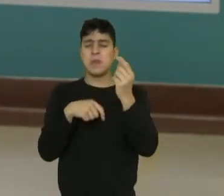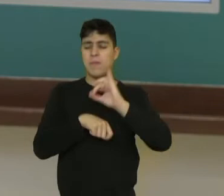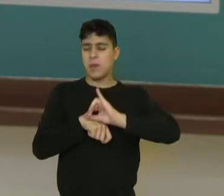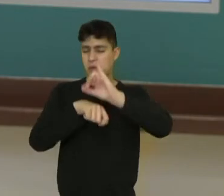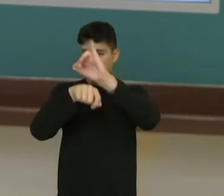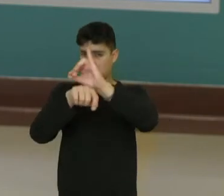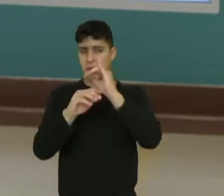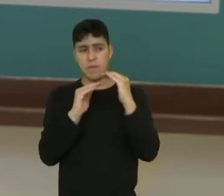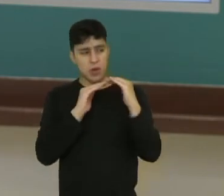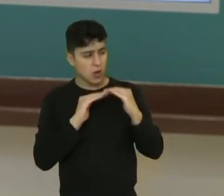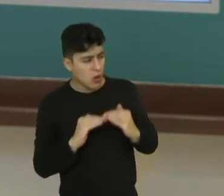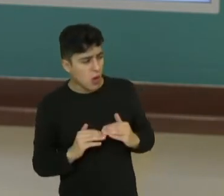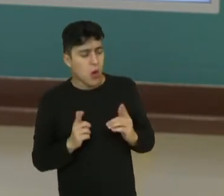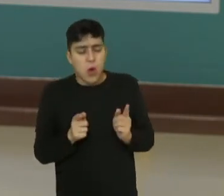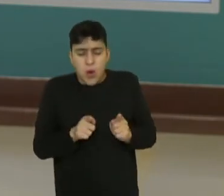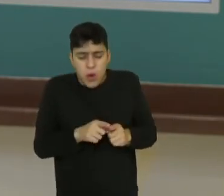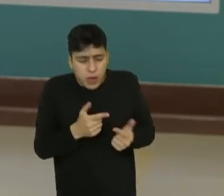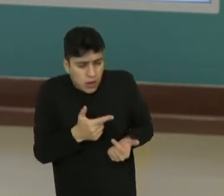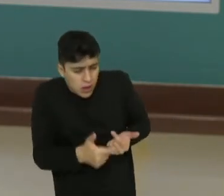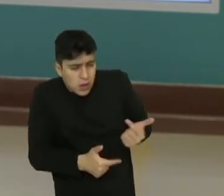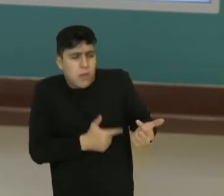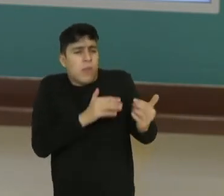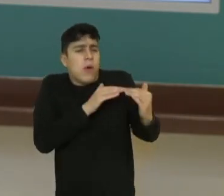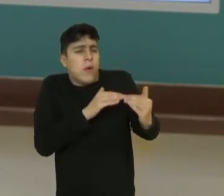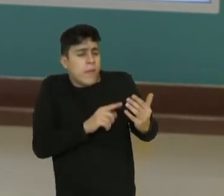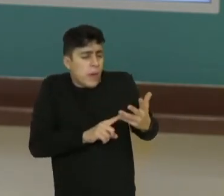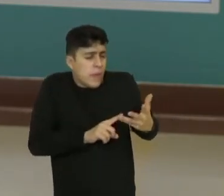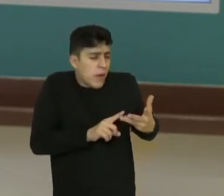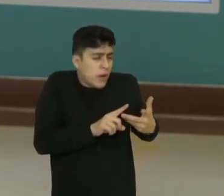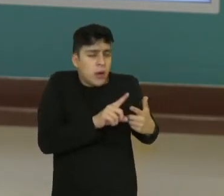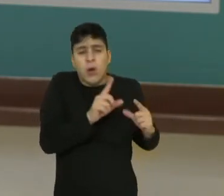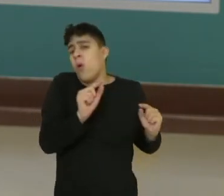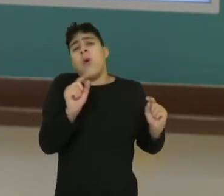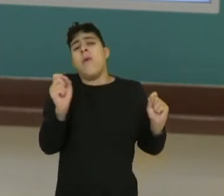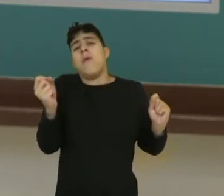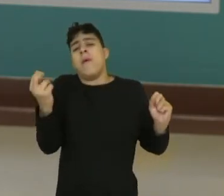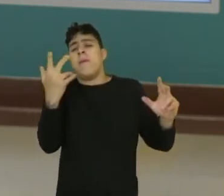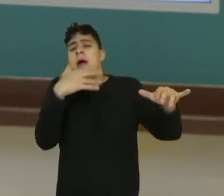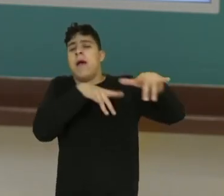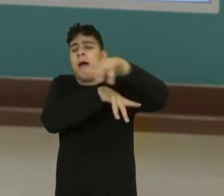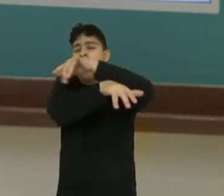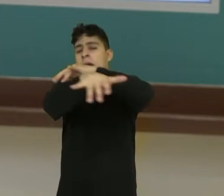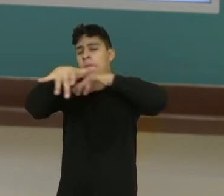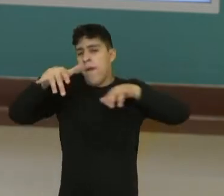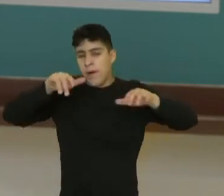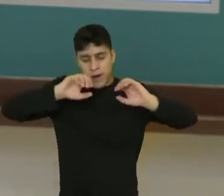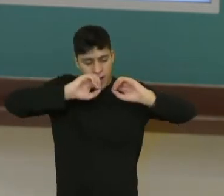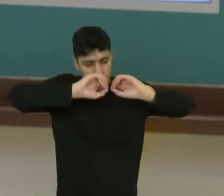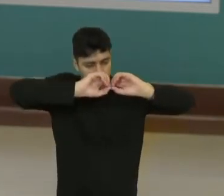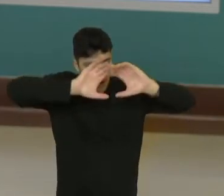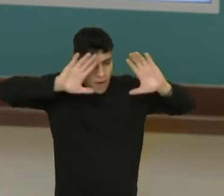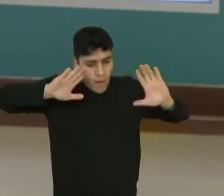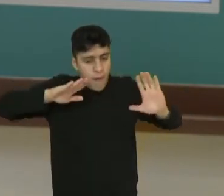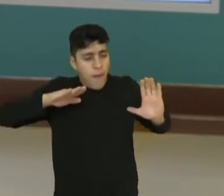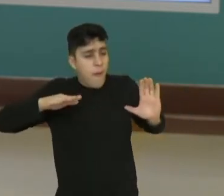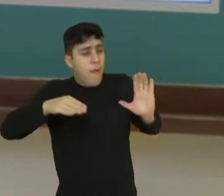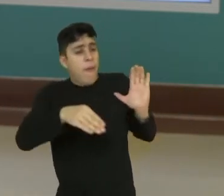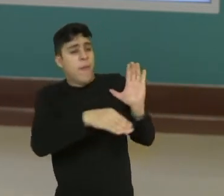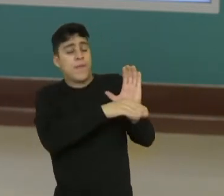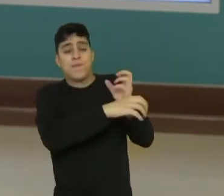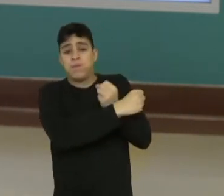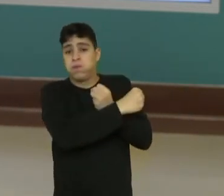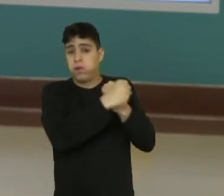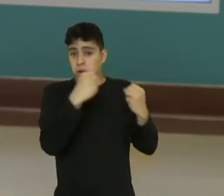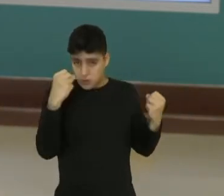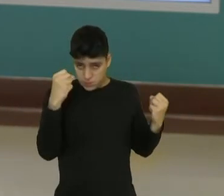mercadorias, moradia, trabalho, enfim, uma circulação mais ampla e que, claro, vai dar um boom vertiginoso em